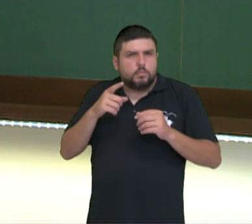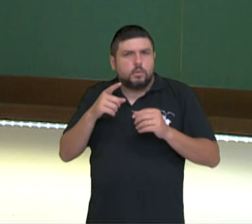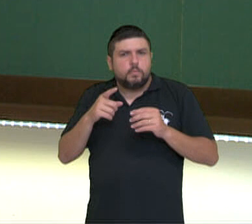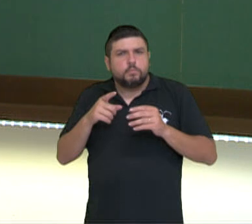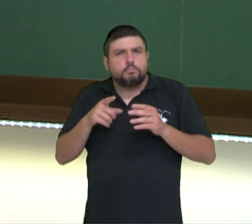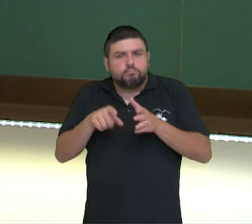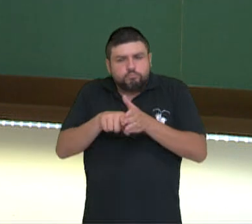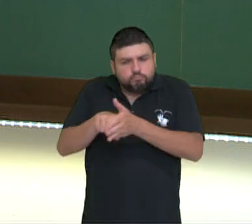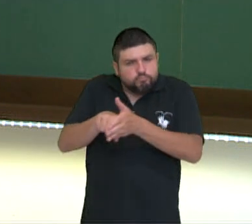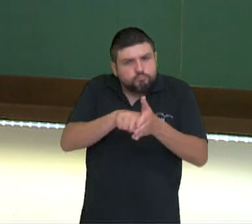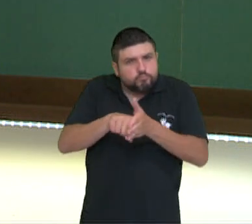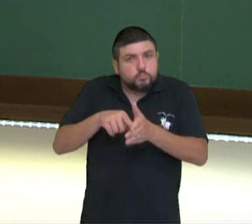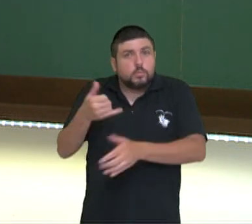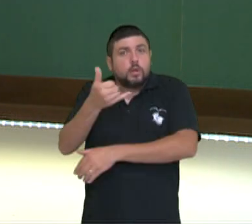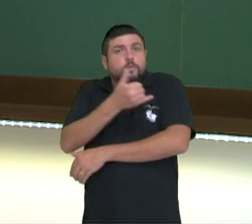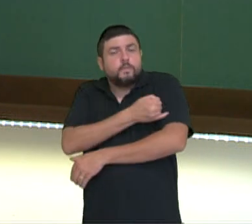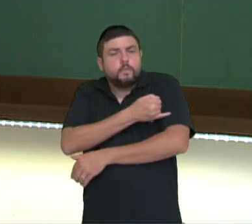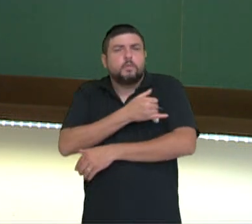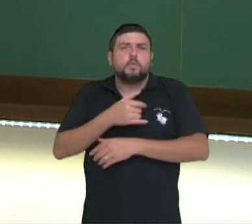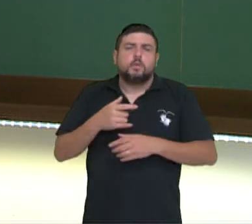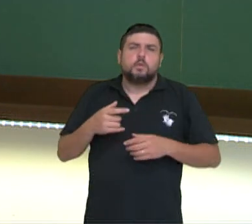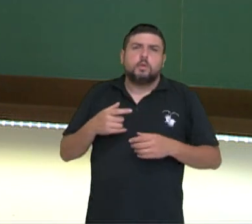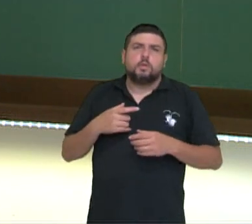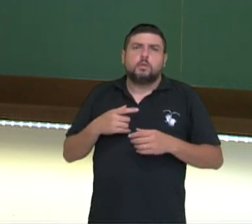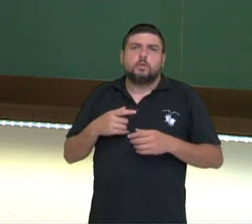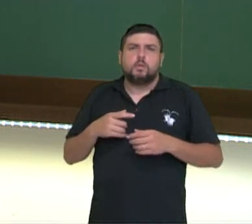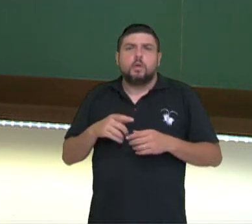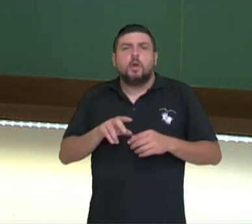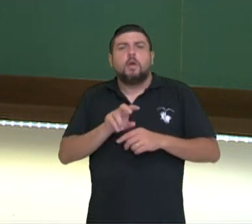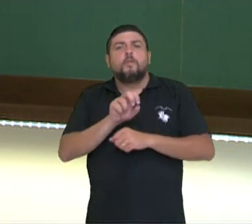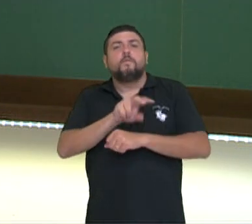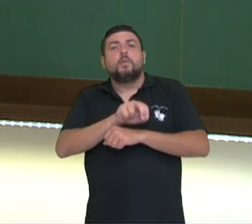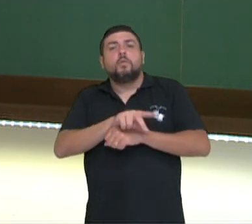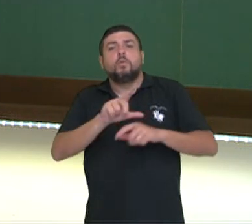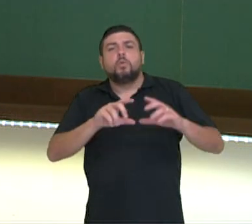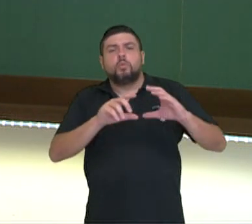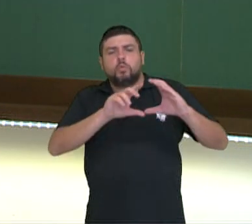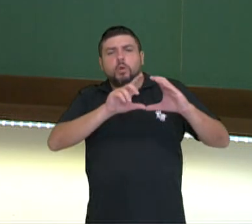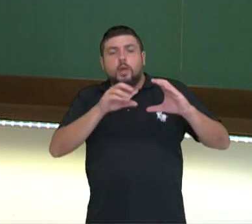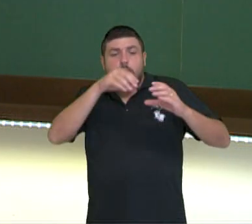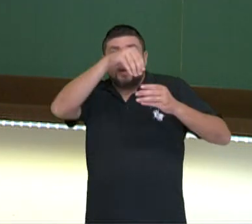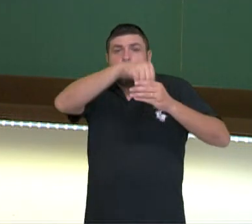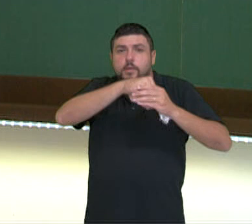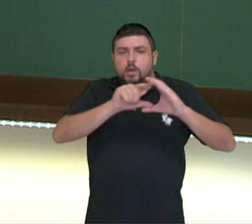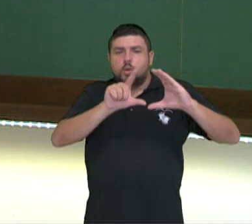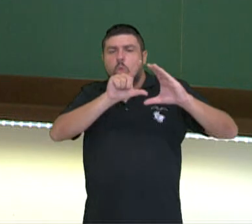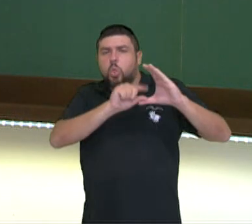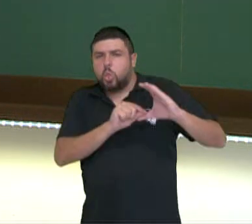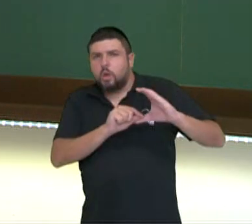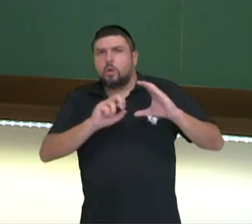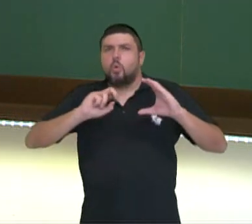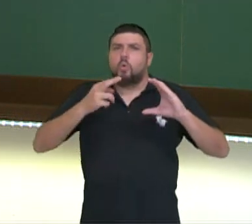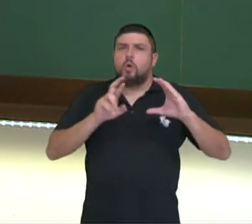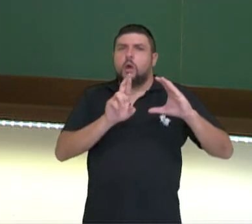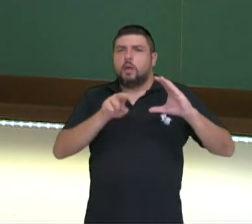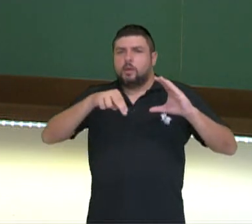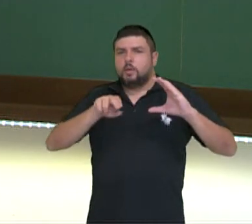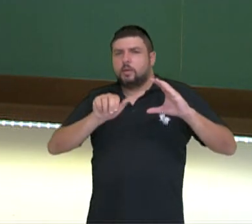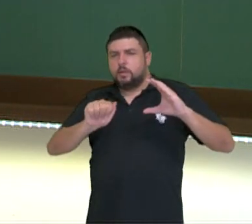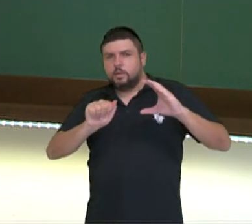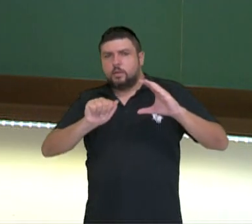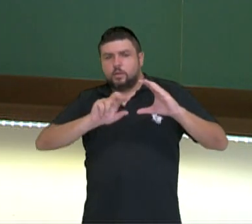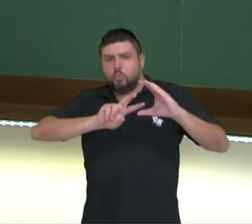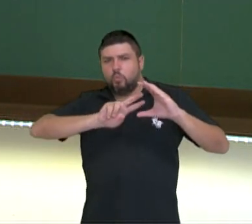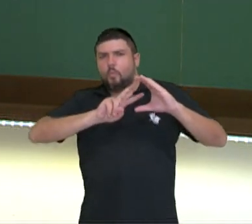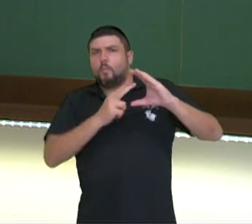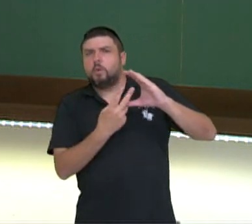vacina, é muito importante entender o que é uma vacina com vírus atenuado e o que é uma vacina com DNA recombinante. E nós temos a